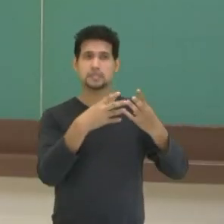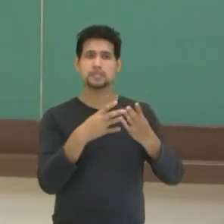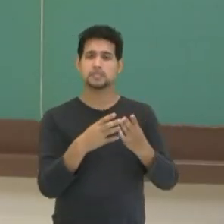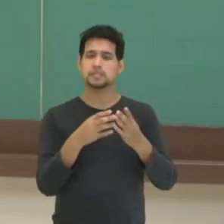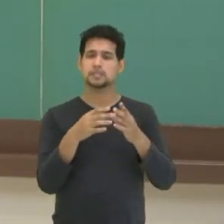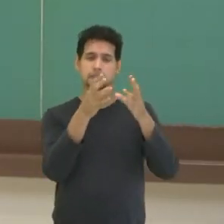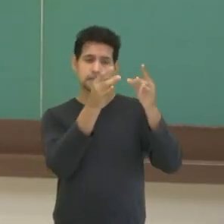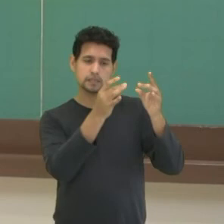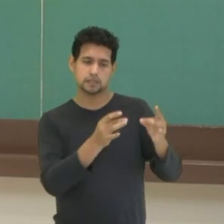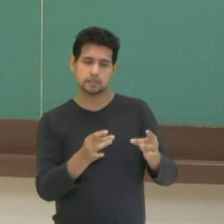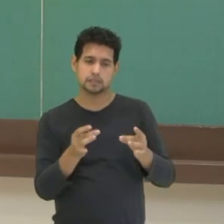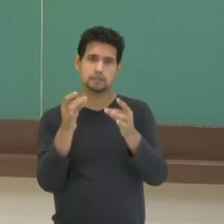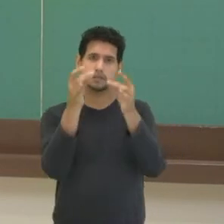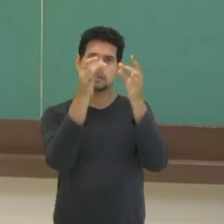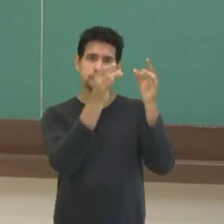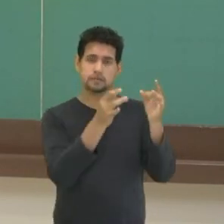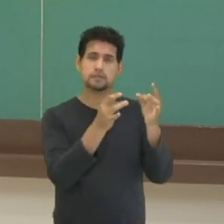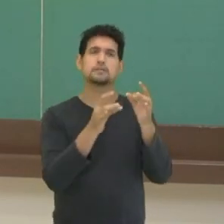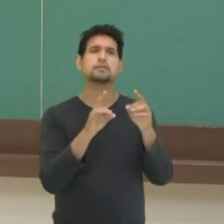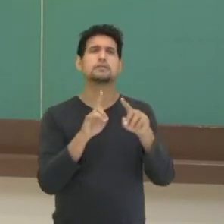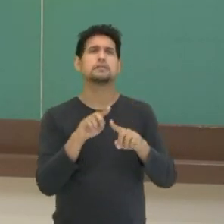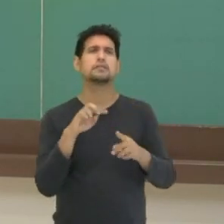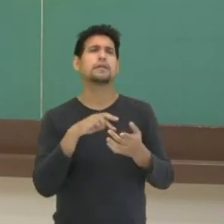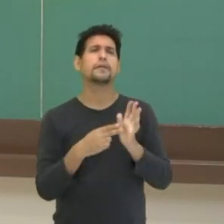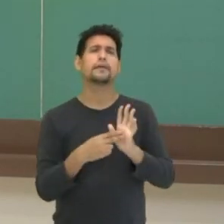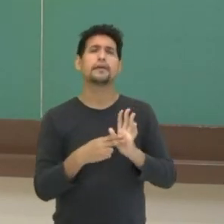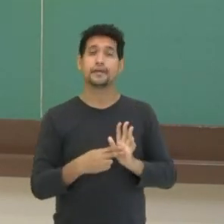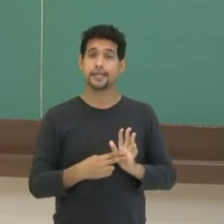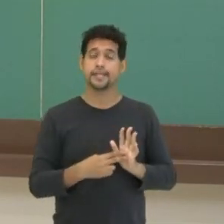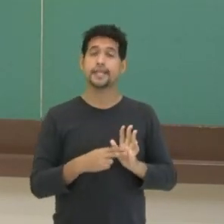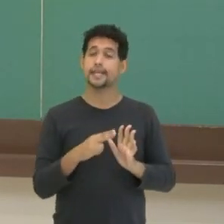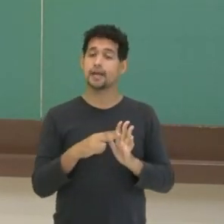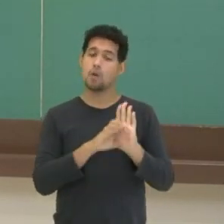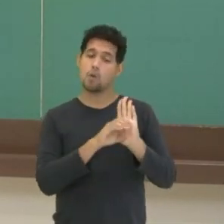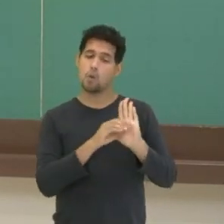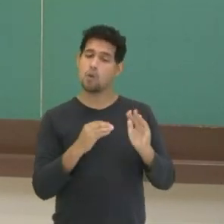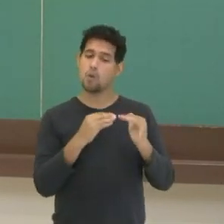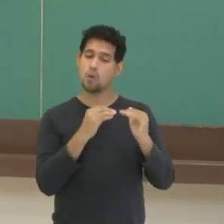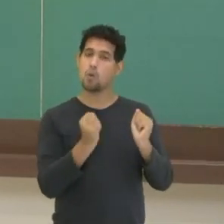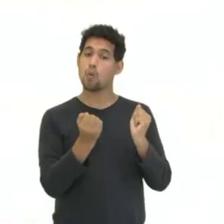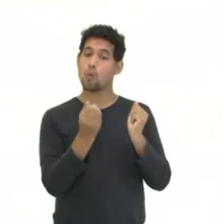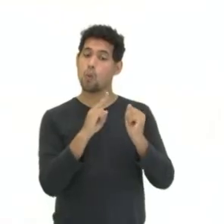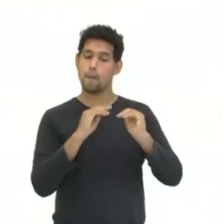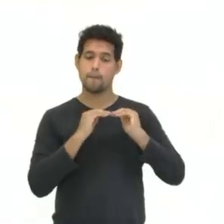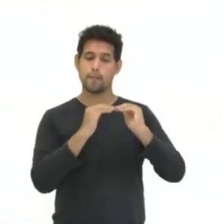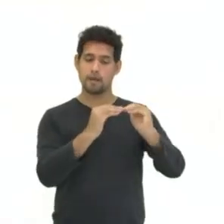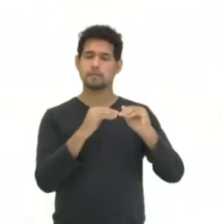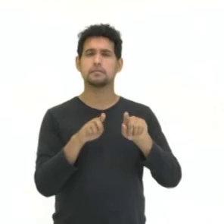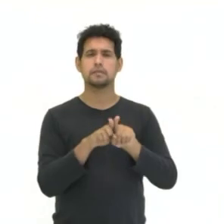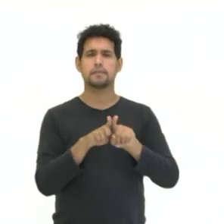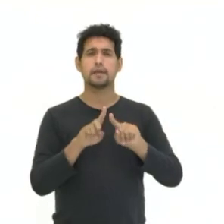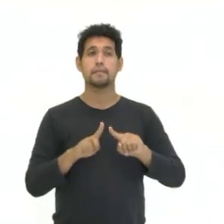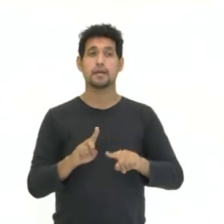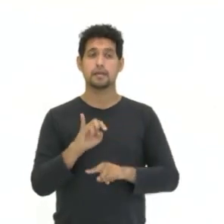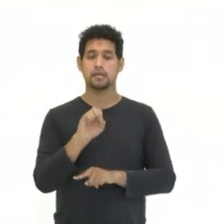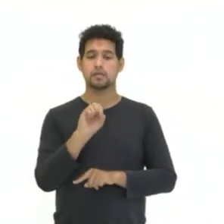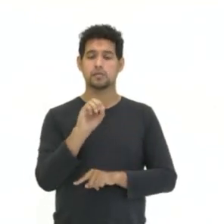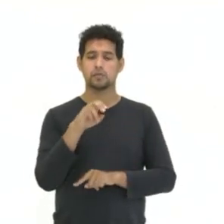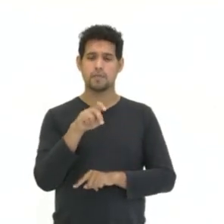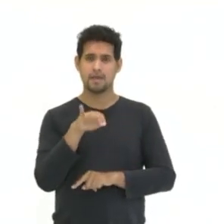fenômeno isomeria. Ela é classificada em isomeria constitucional ou plana e a